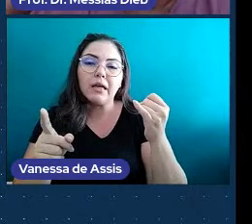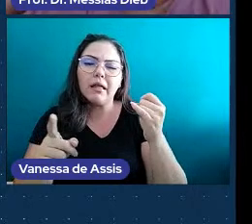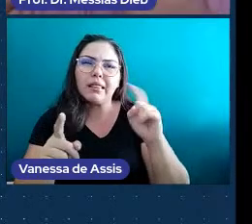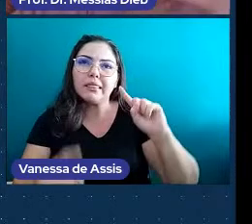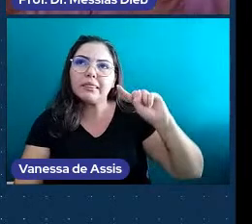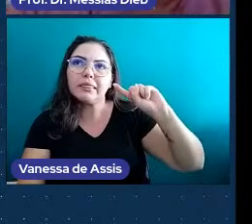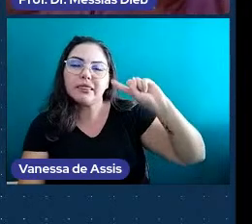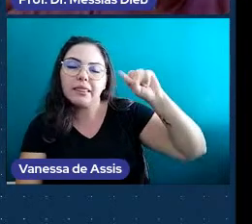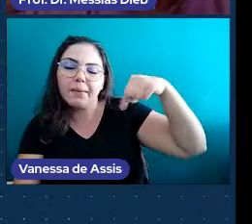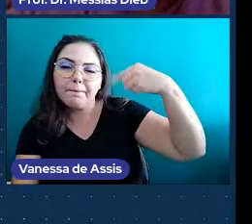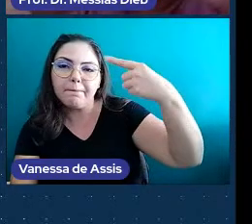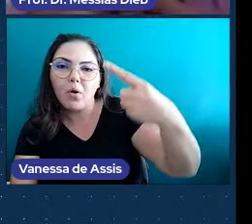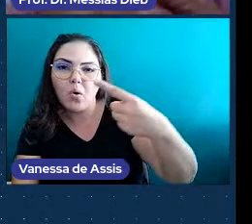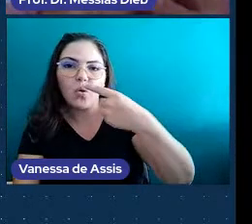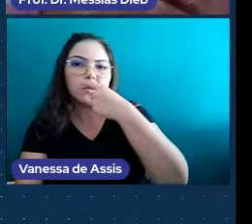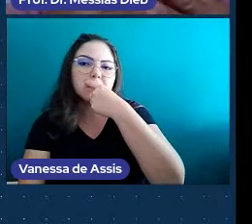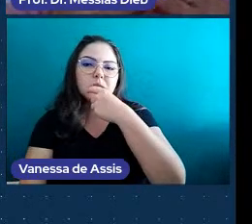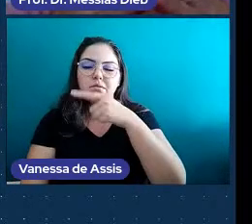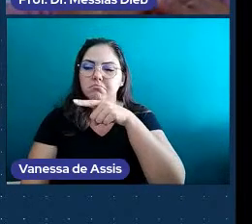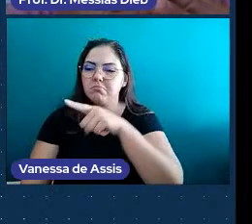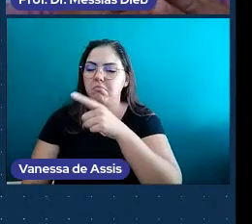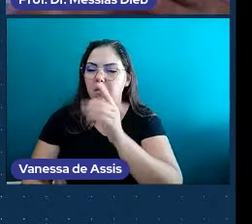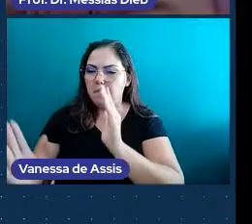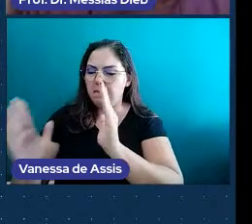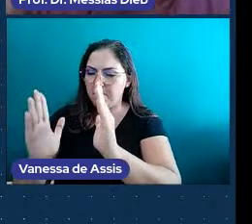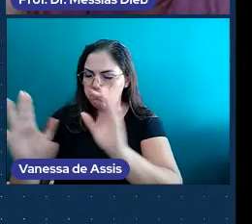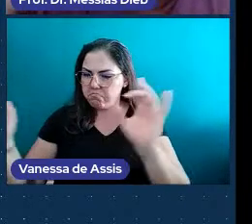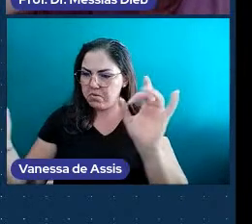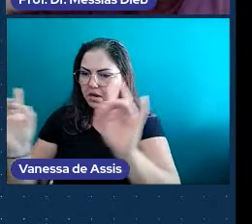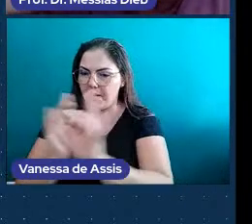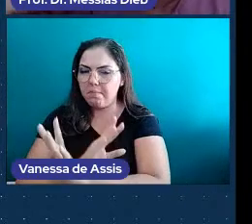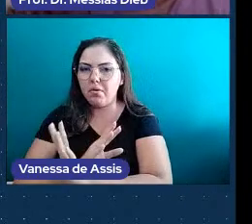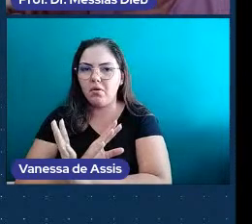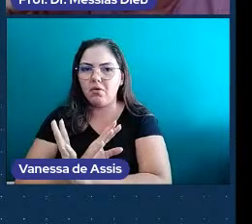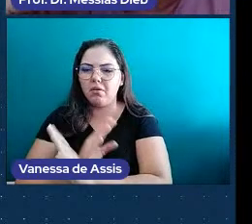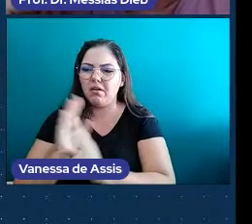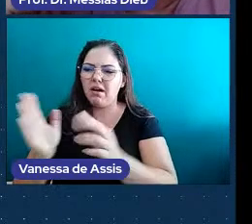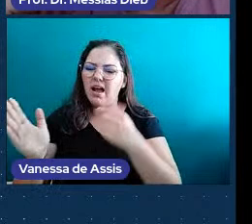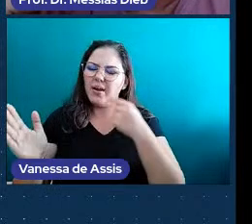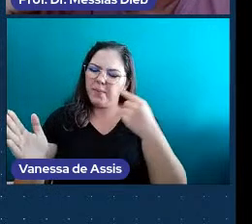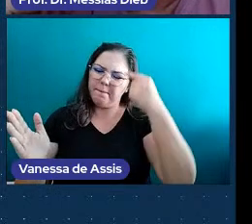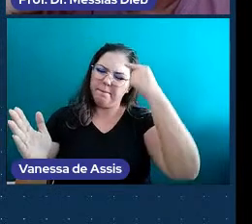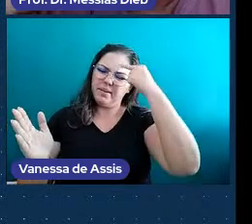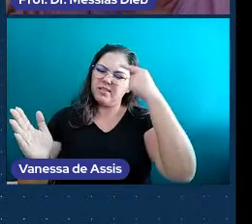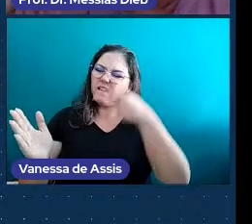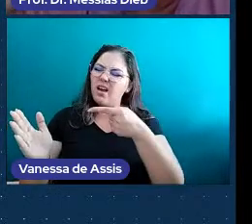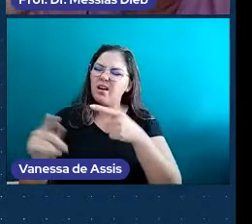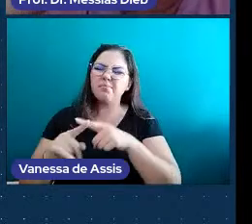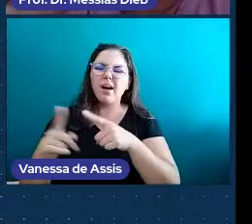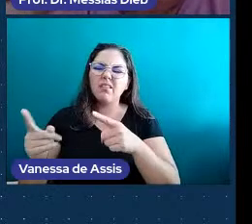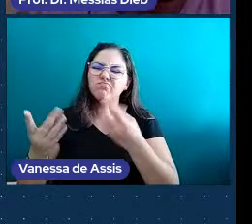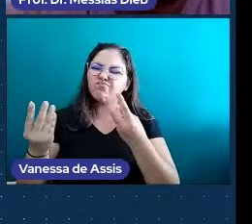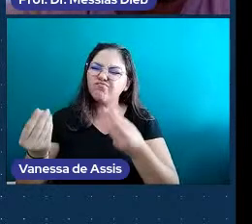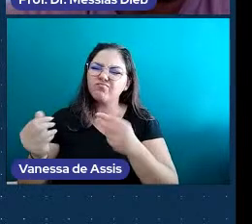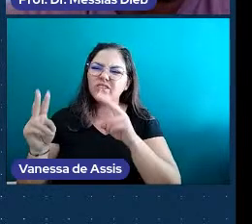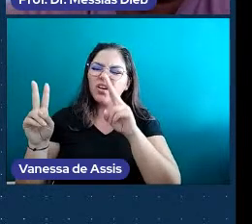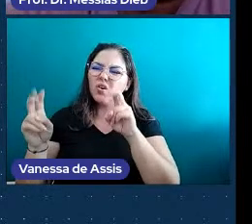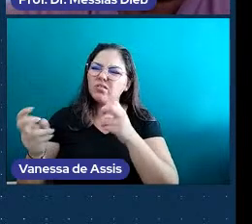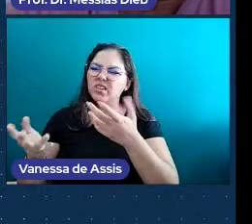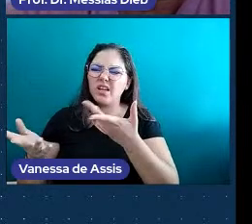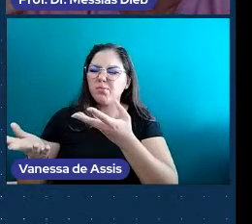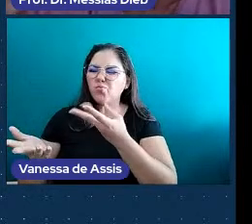passar o frenesi da moda, eu posso dizer, ah, mas não era isso que eu queria estudar. E aí você se